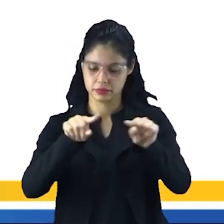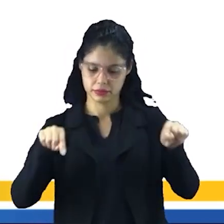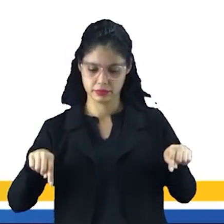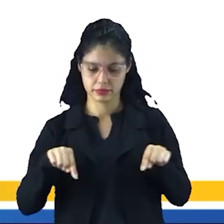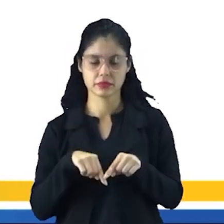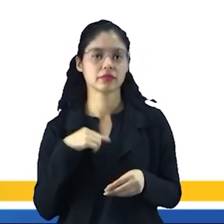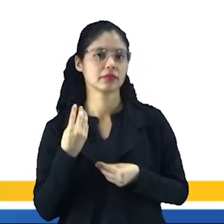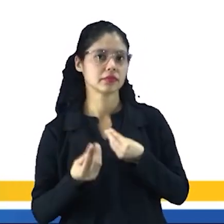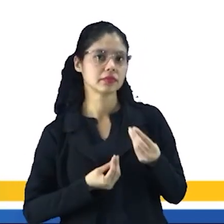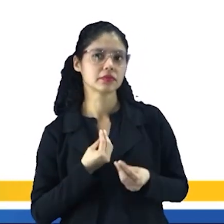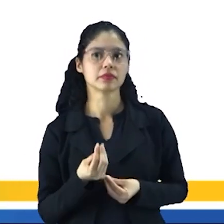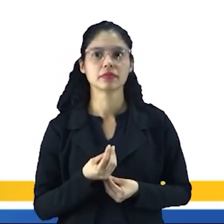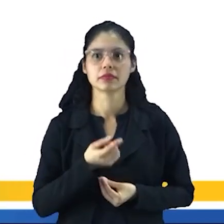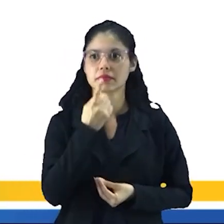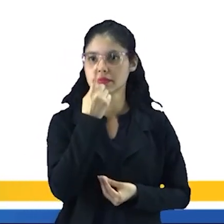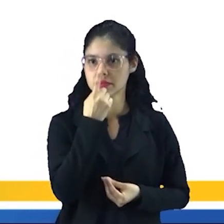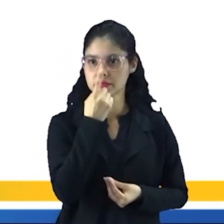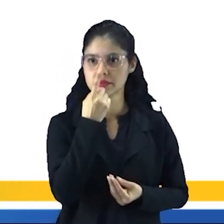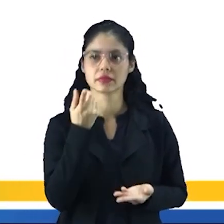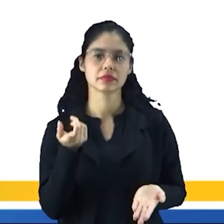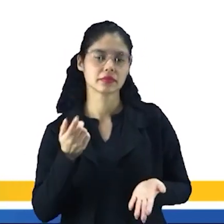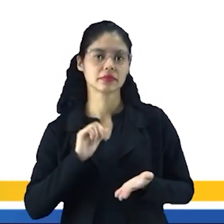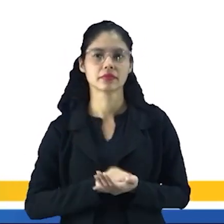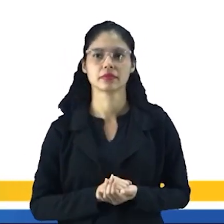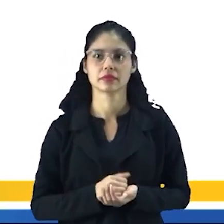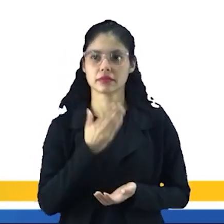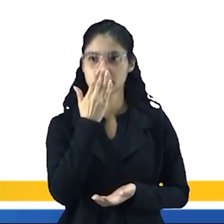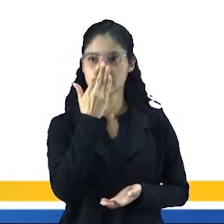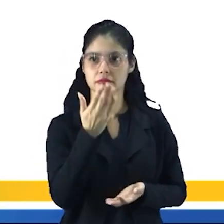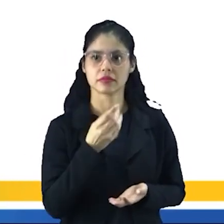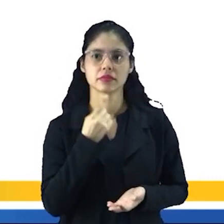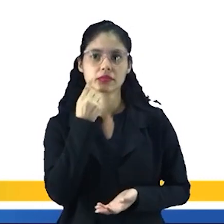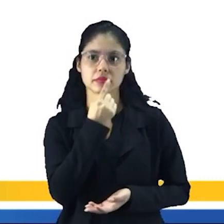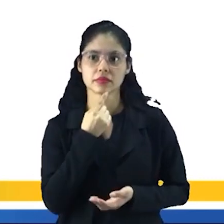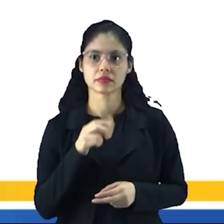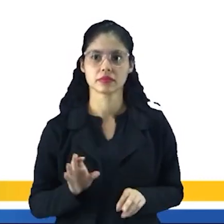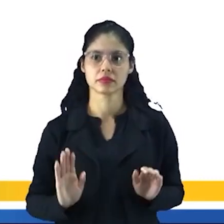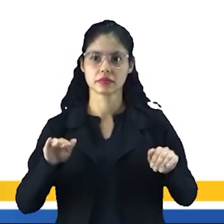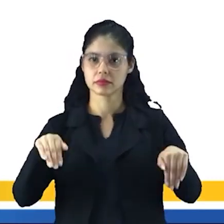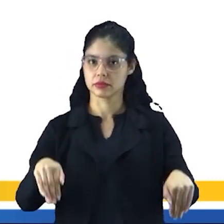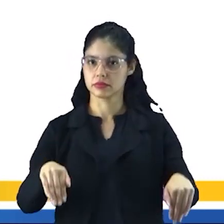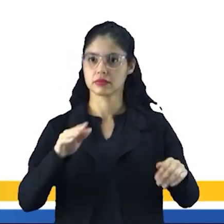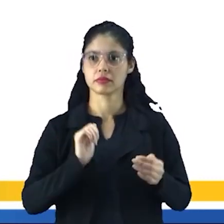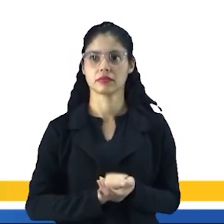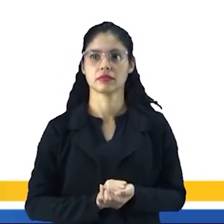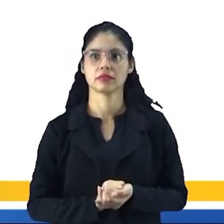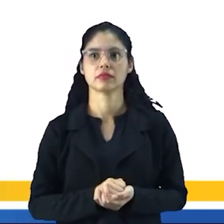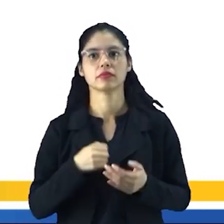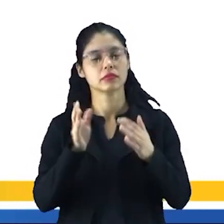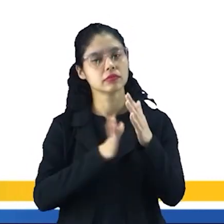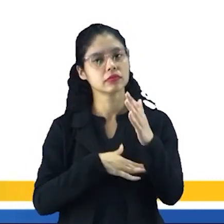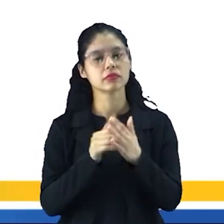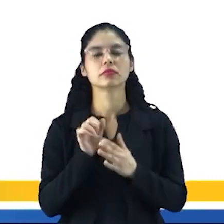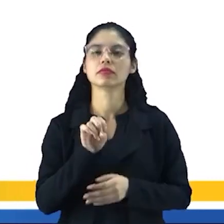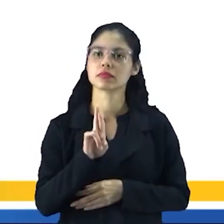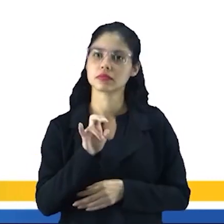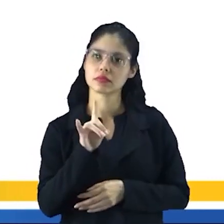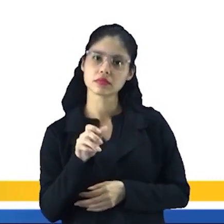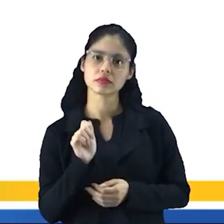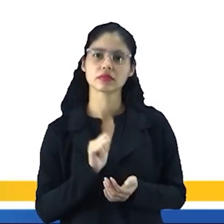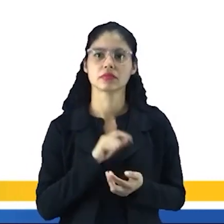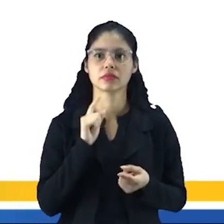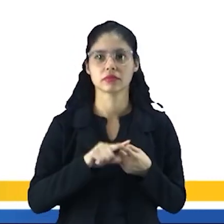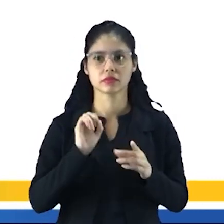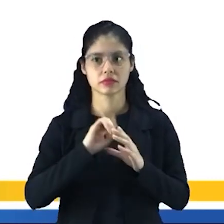sala, é como se fosse o nariz da atriz, e na frente a boca é um sofá. Então é uma obra surreal